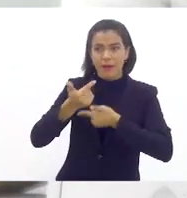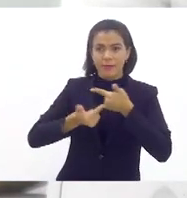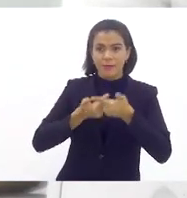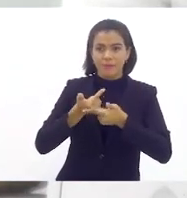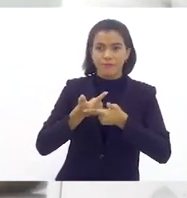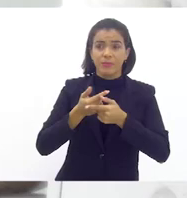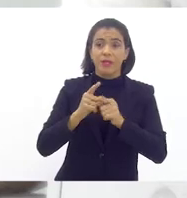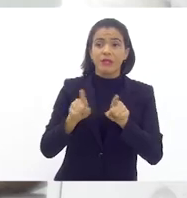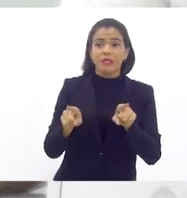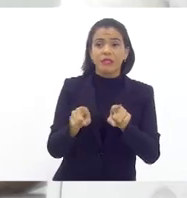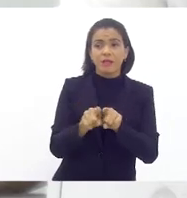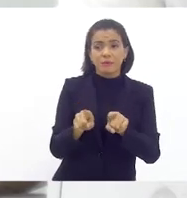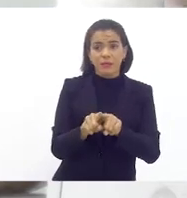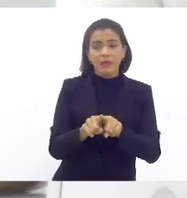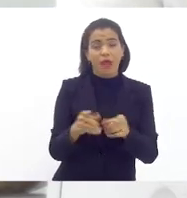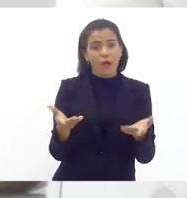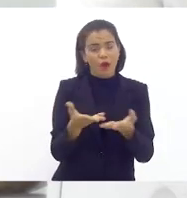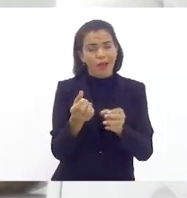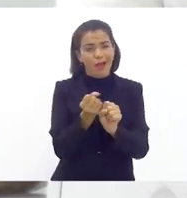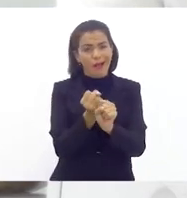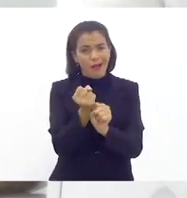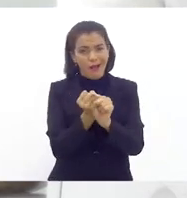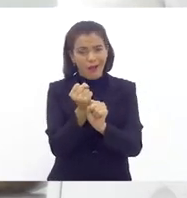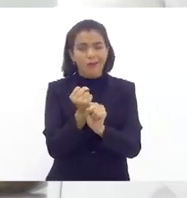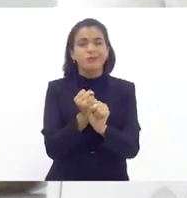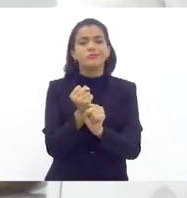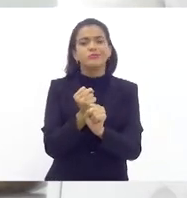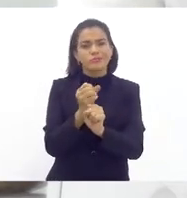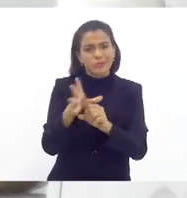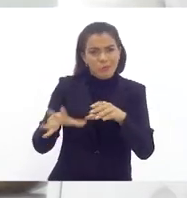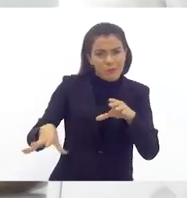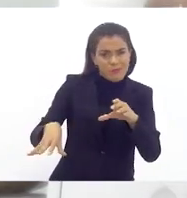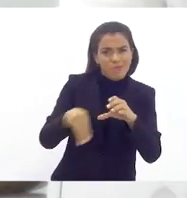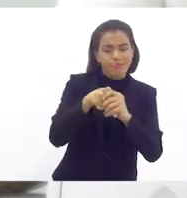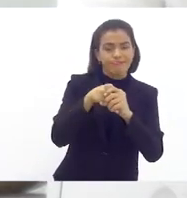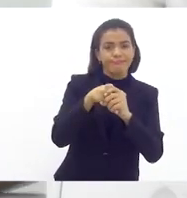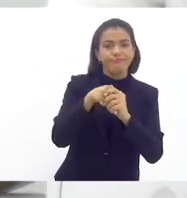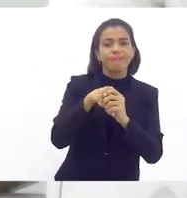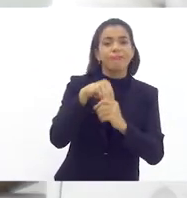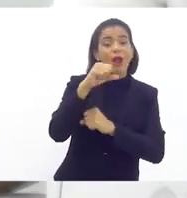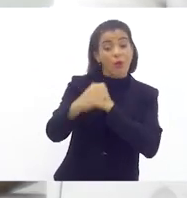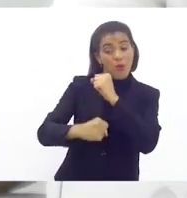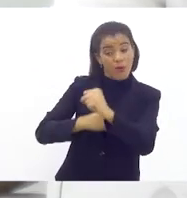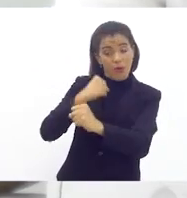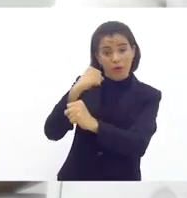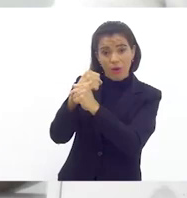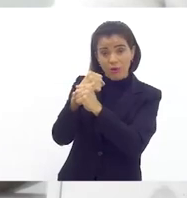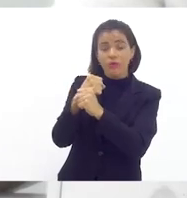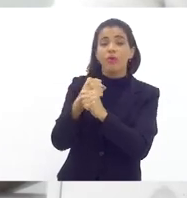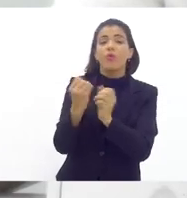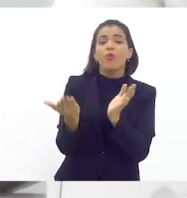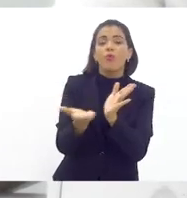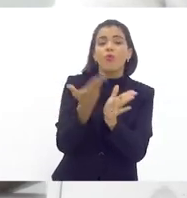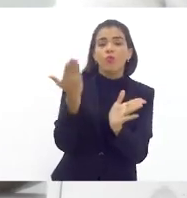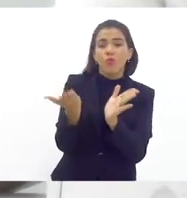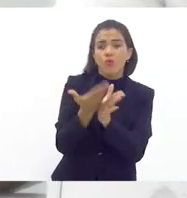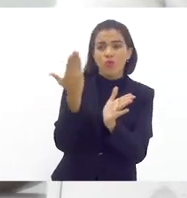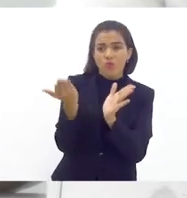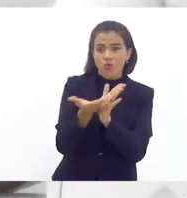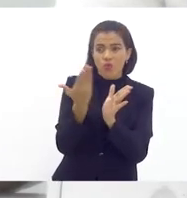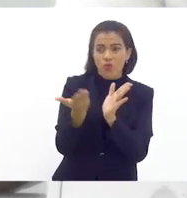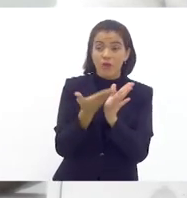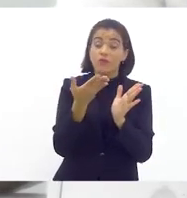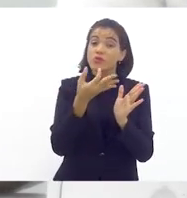Além disso, nós, esse ano, nós adotamos, estamos adotando para o próximo ano o livro também que vem como